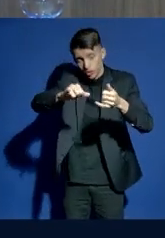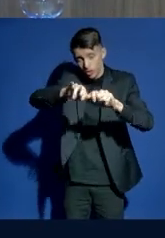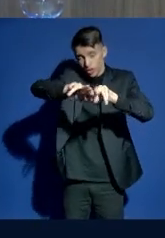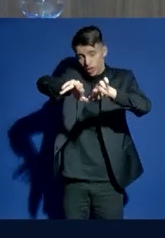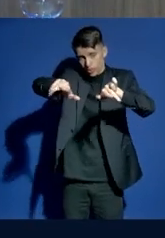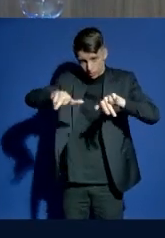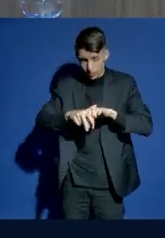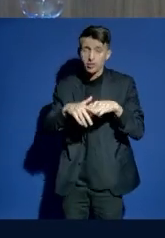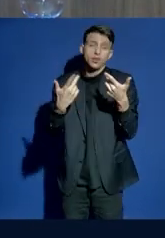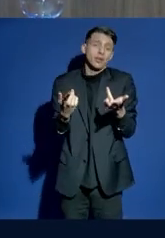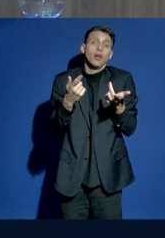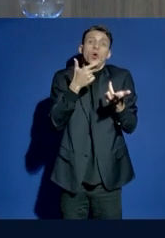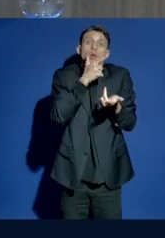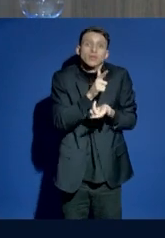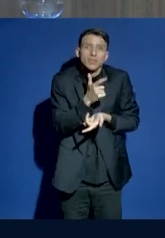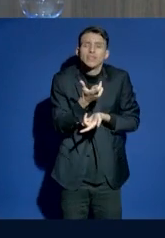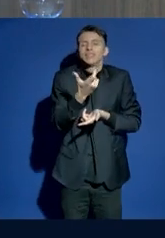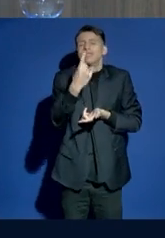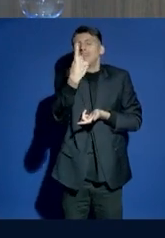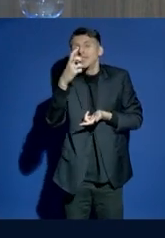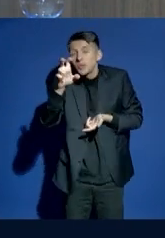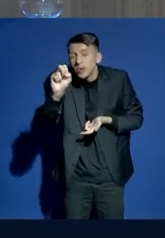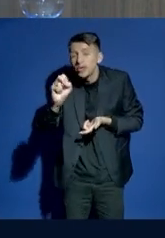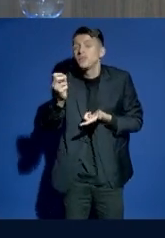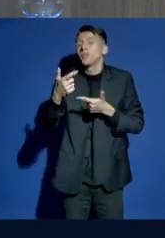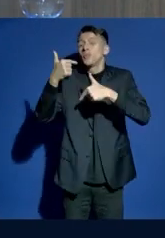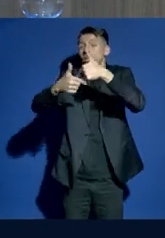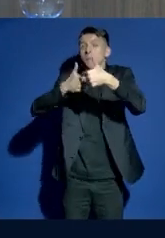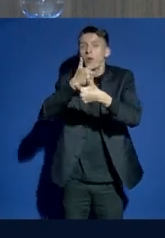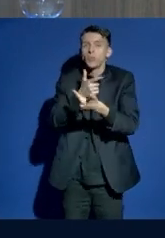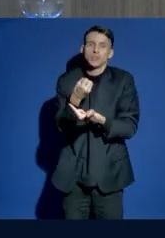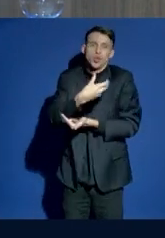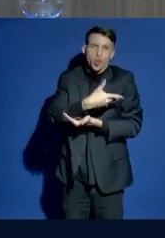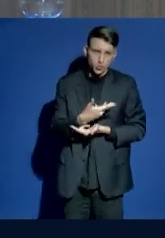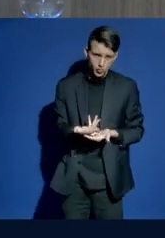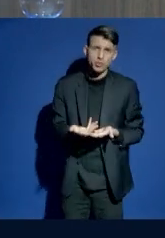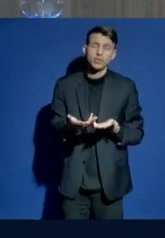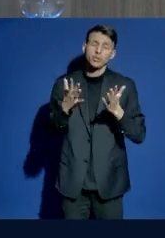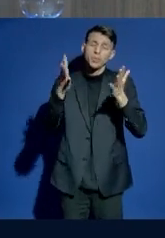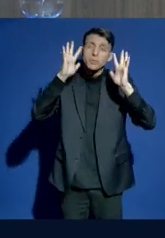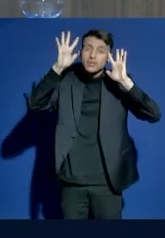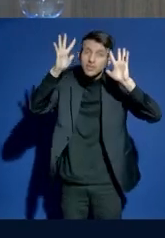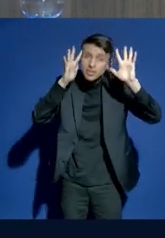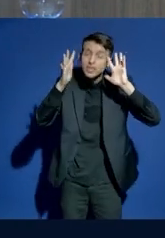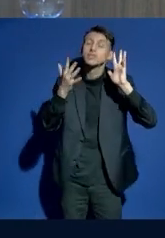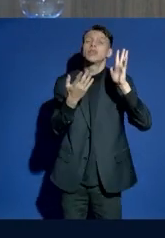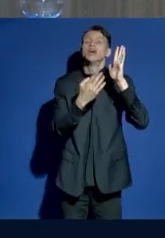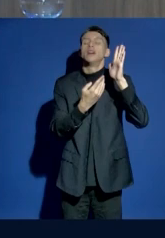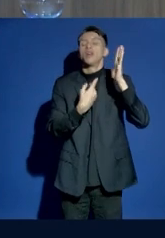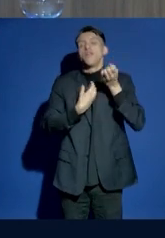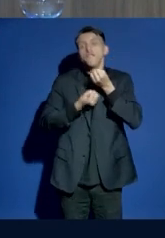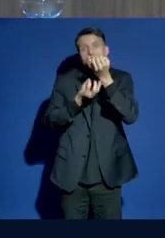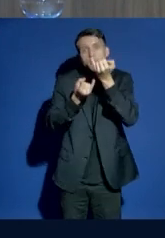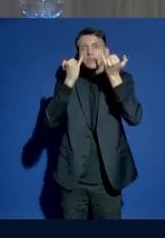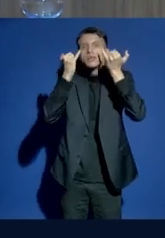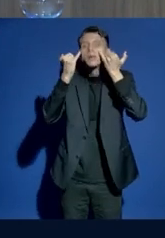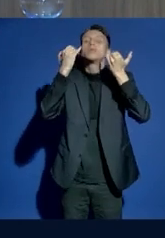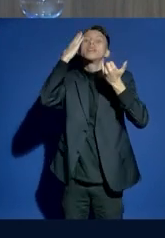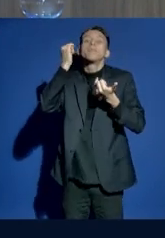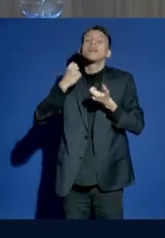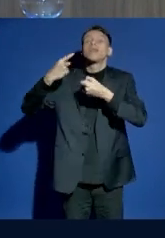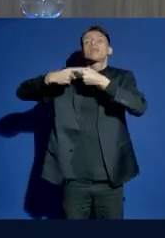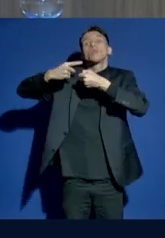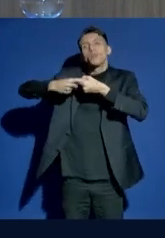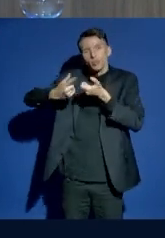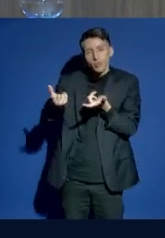empregos. Então, são dados importantes que a gente precisa ter na cabeça. Esses empregos são no interior. Com isso, a